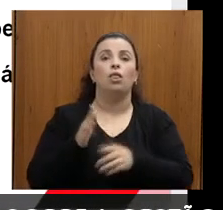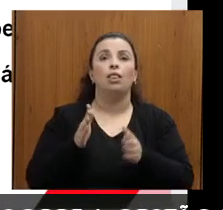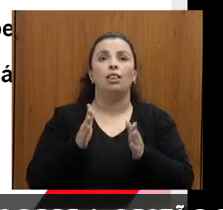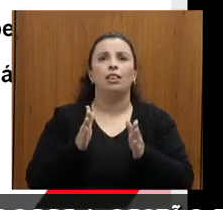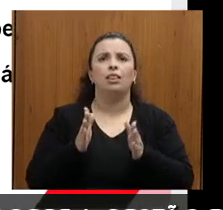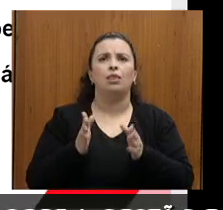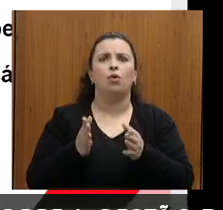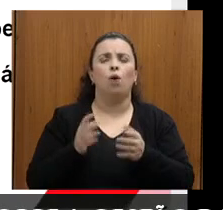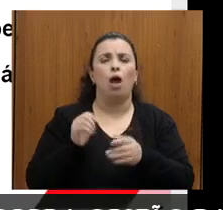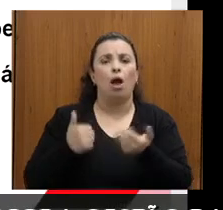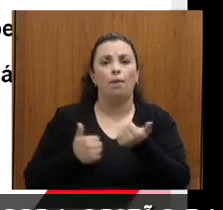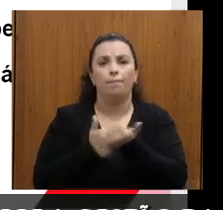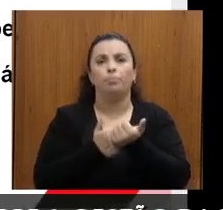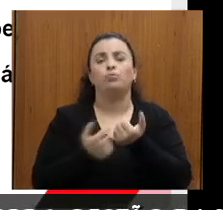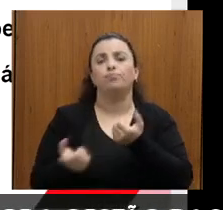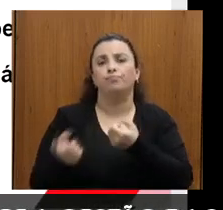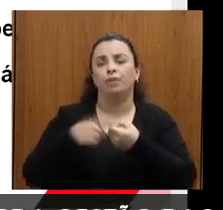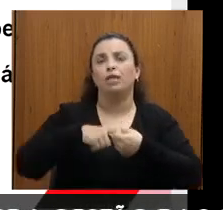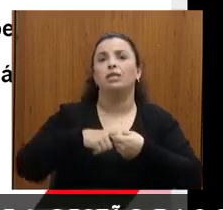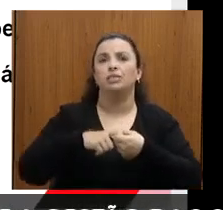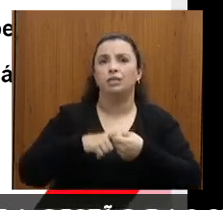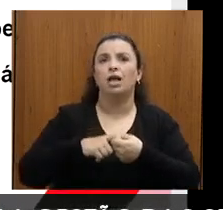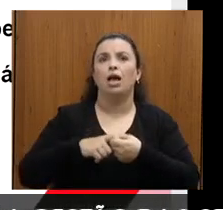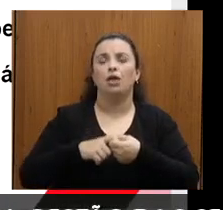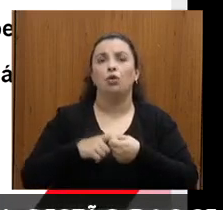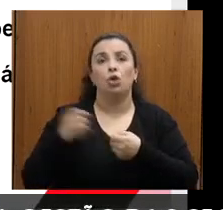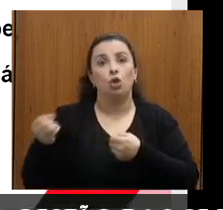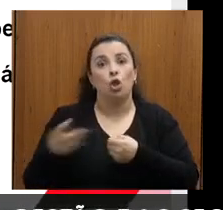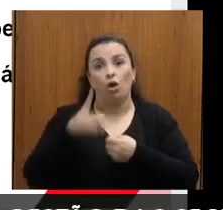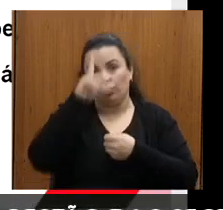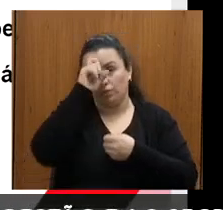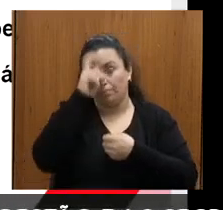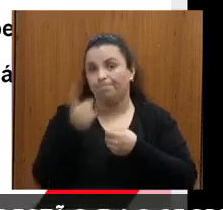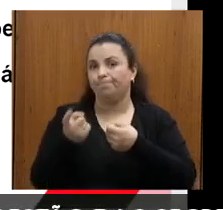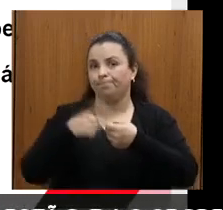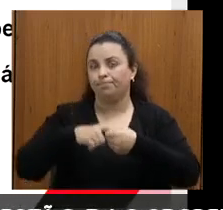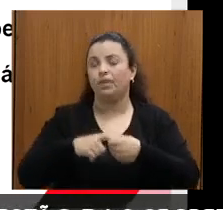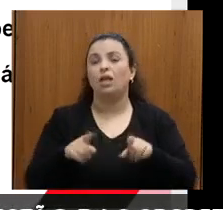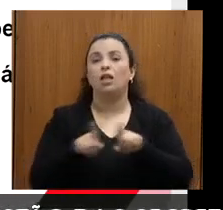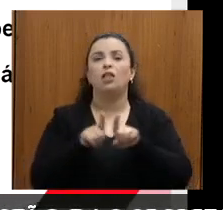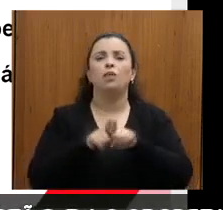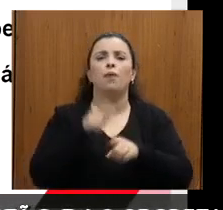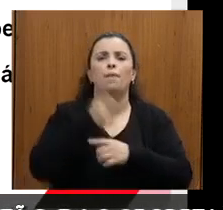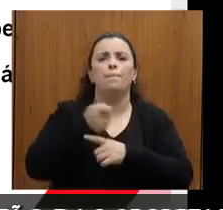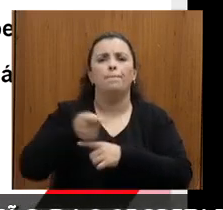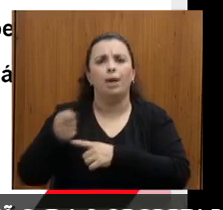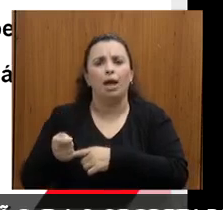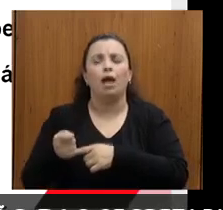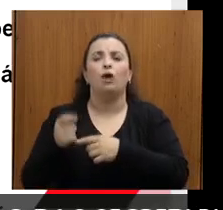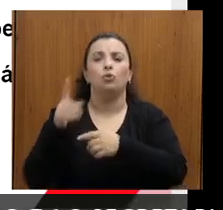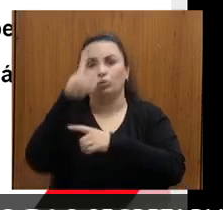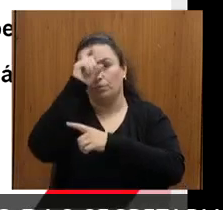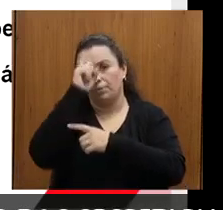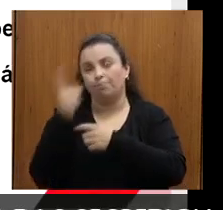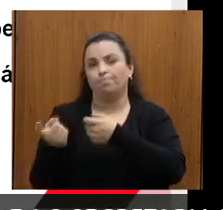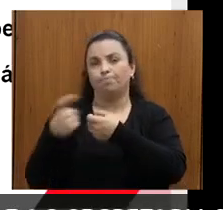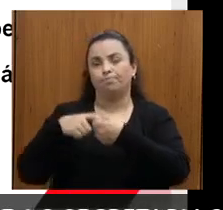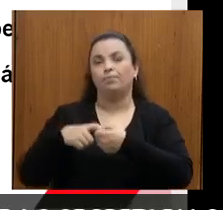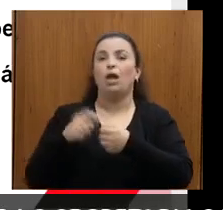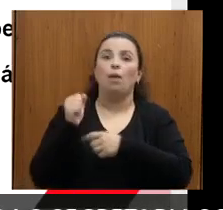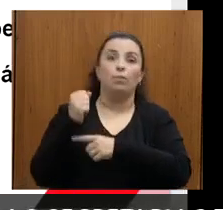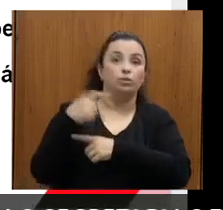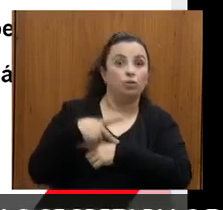de seis novos hospitais no IPSENG, a manutenção dos pagamentos em dia da rede credenciada aposentadorias e pensões e a